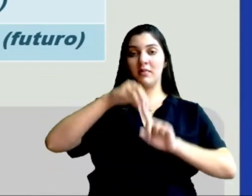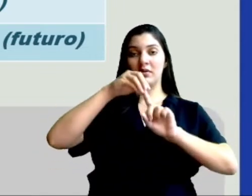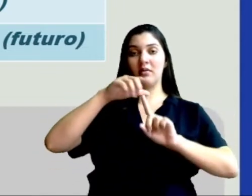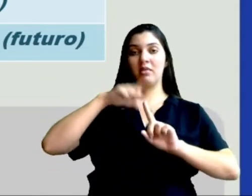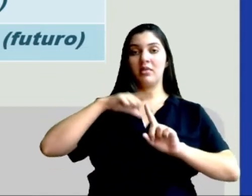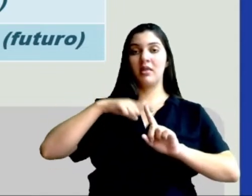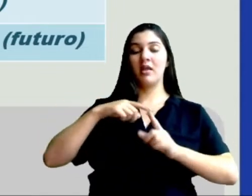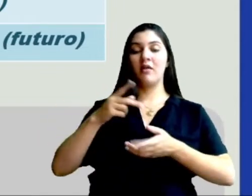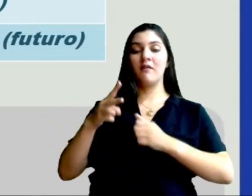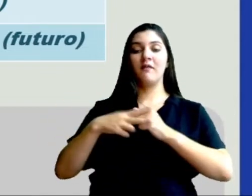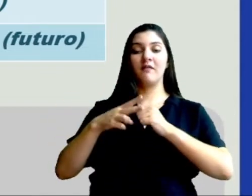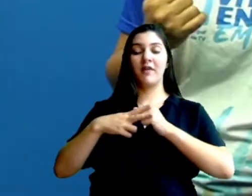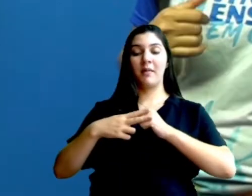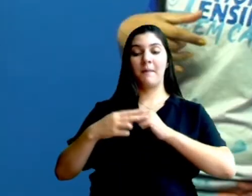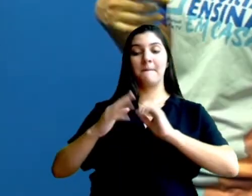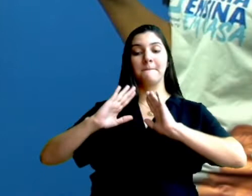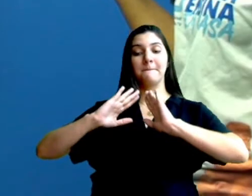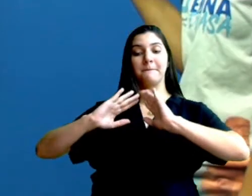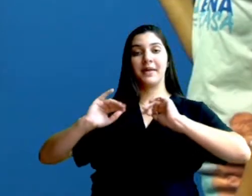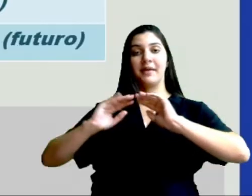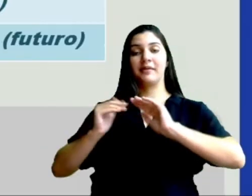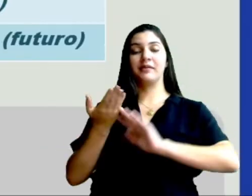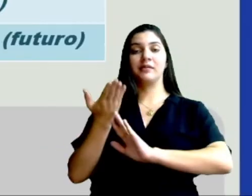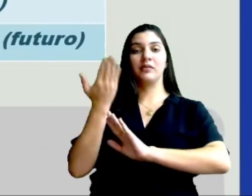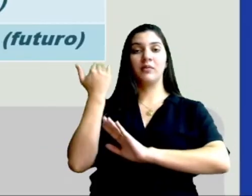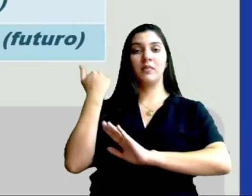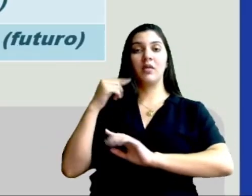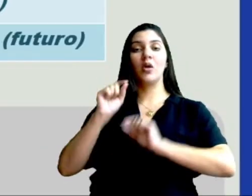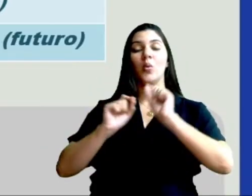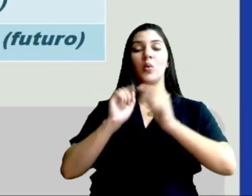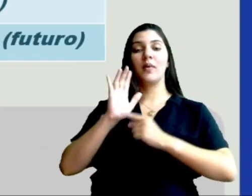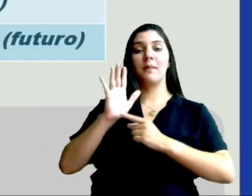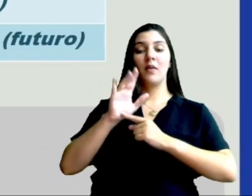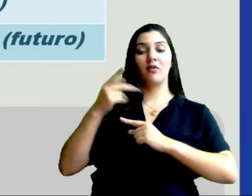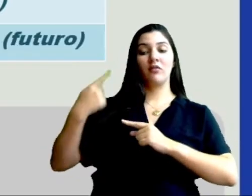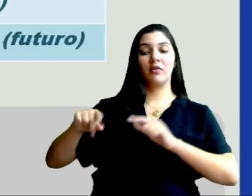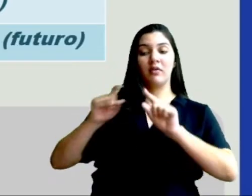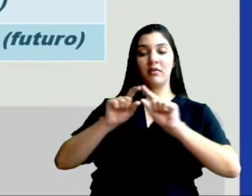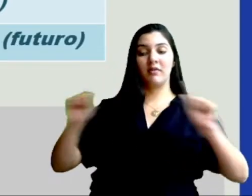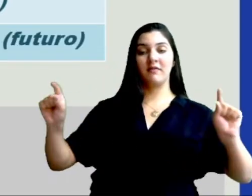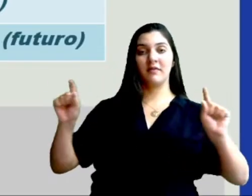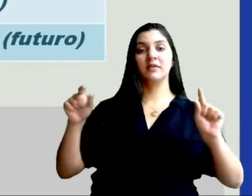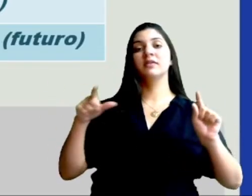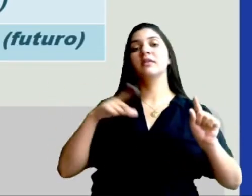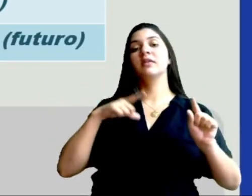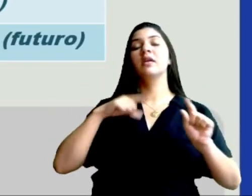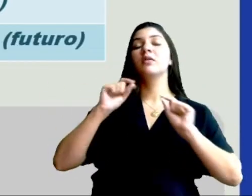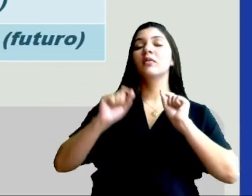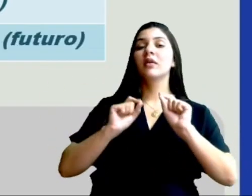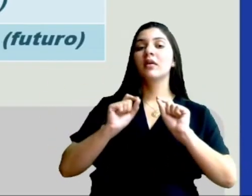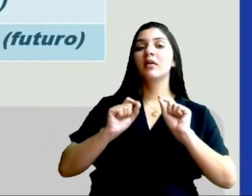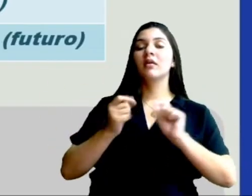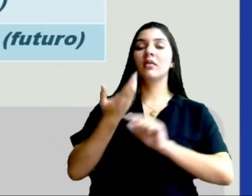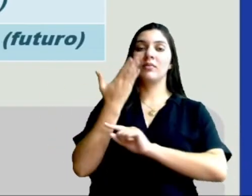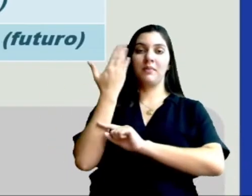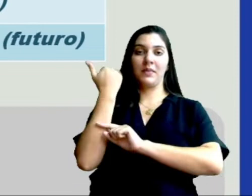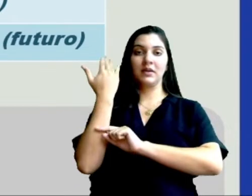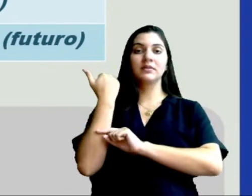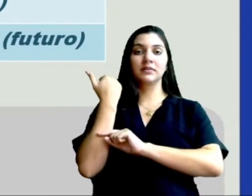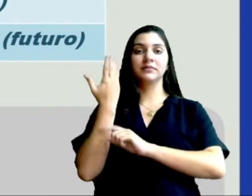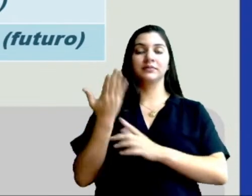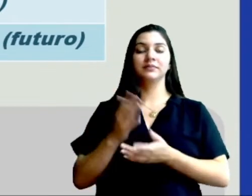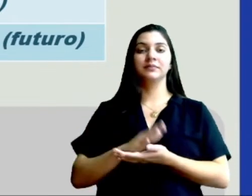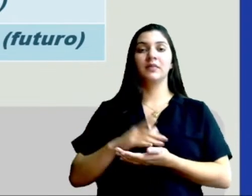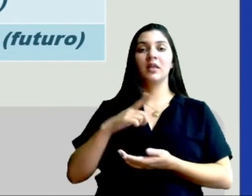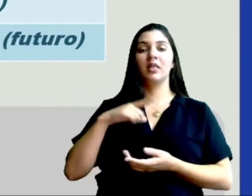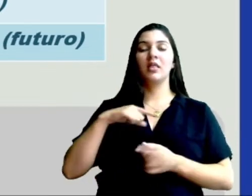verbo pedir no passado, o que indica que essa frase, esse enunciado está no passado.